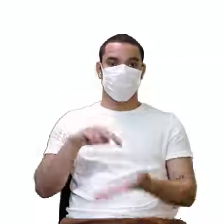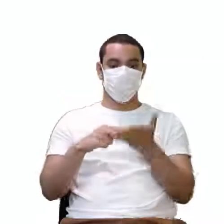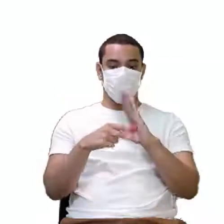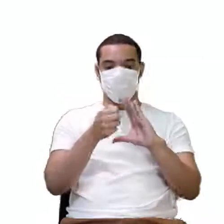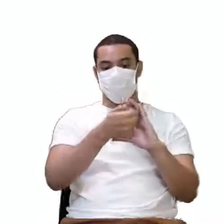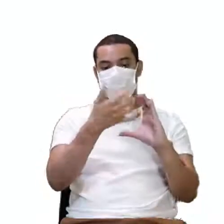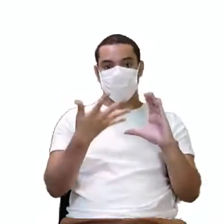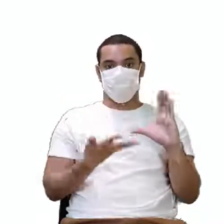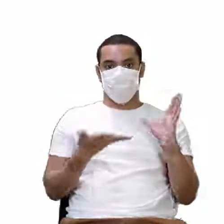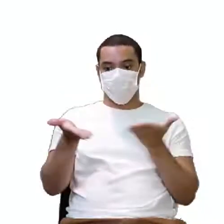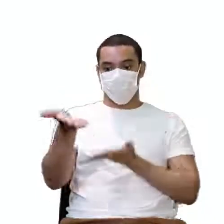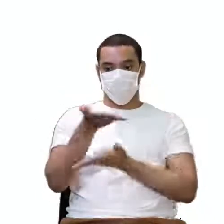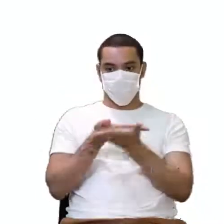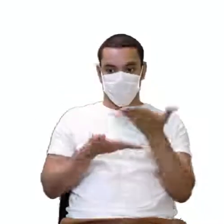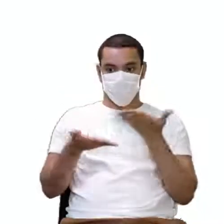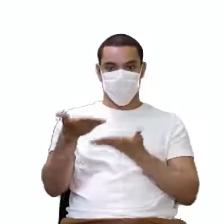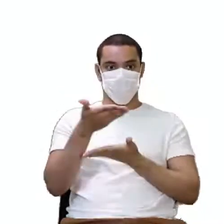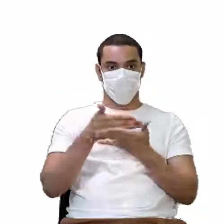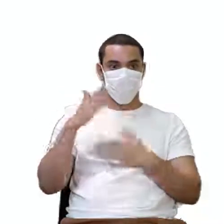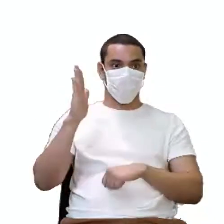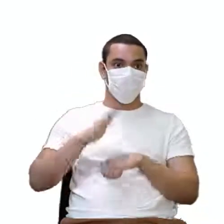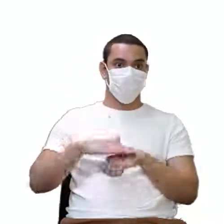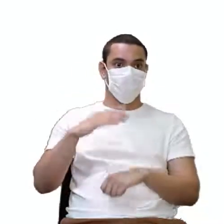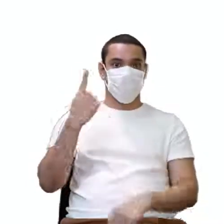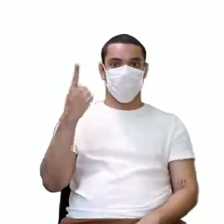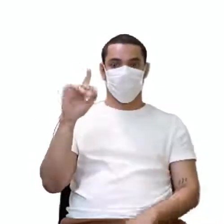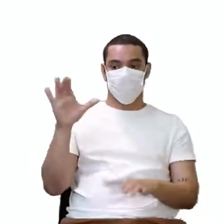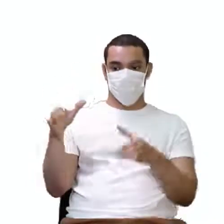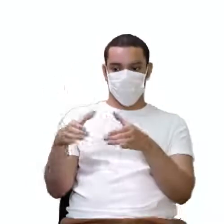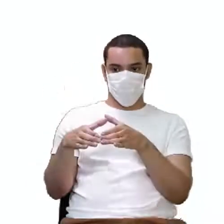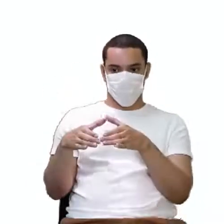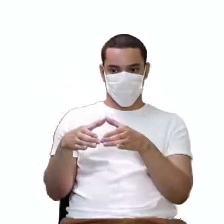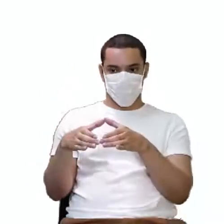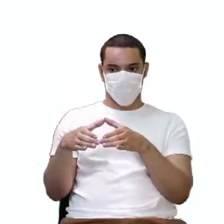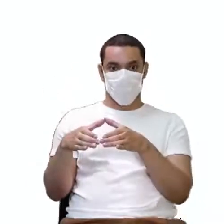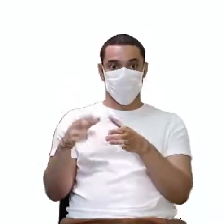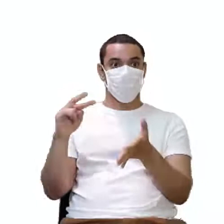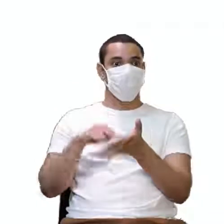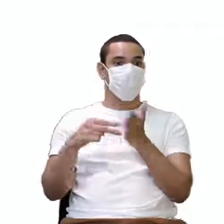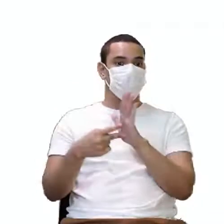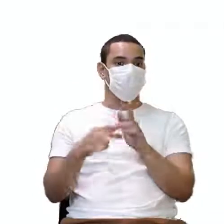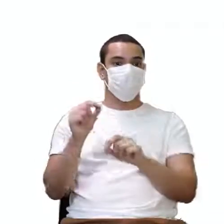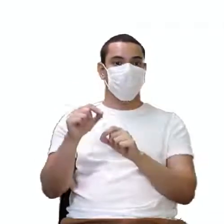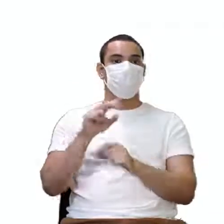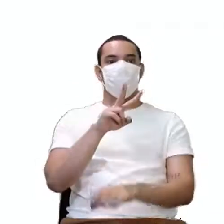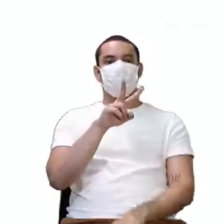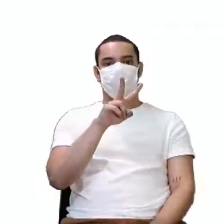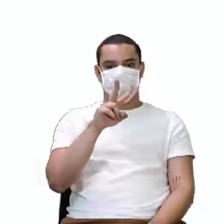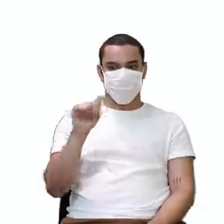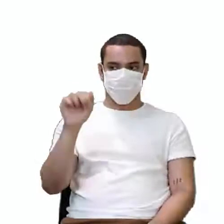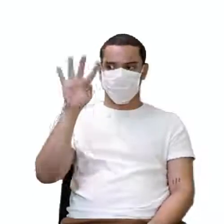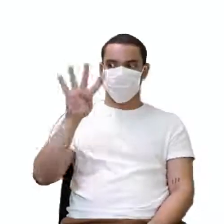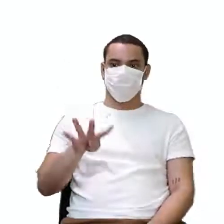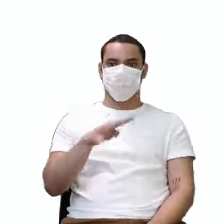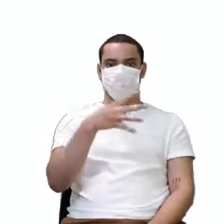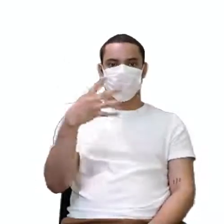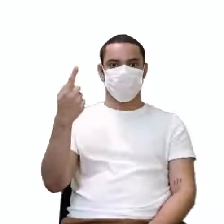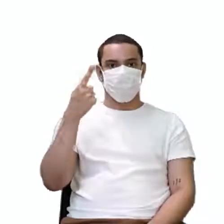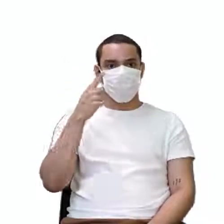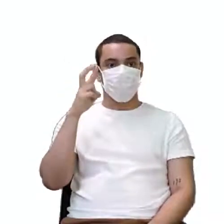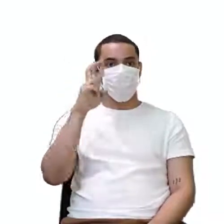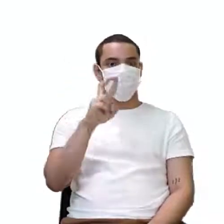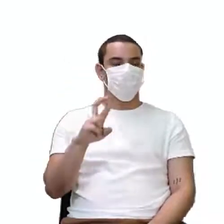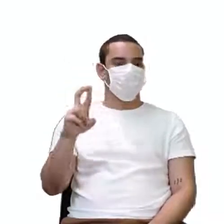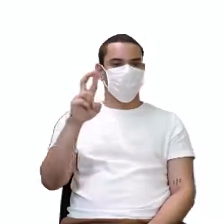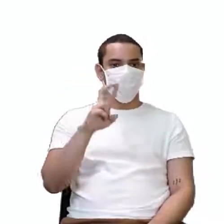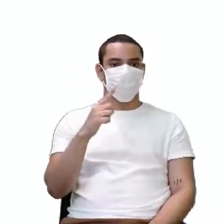sendo compartilhada por mais de um grupo. E aí a gente vai para o cladograma e